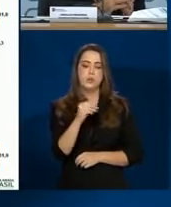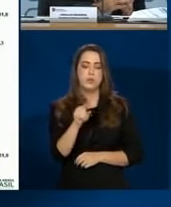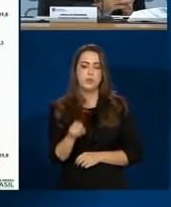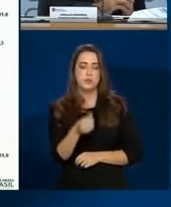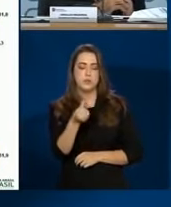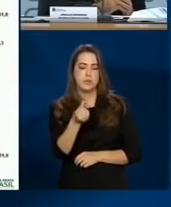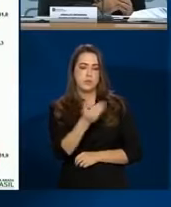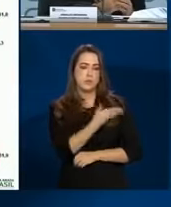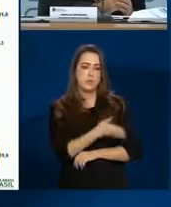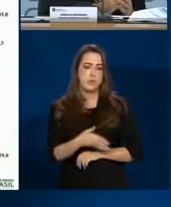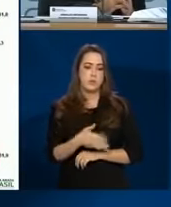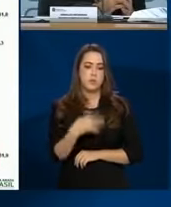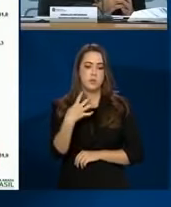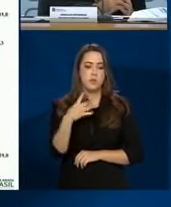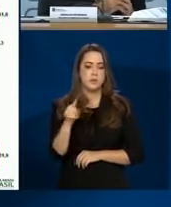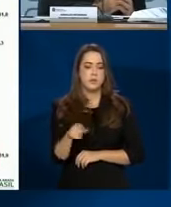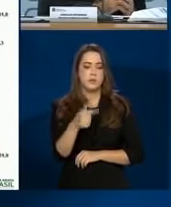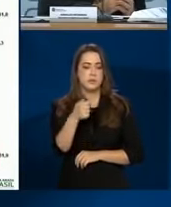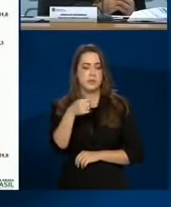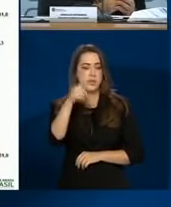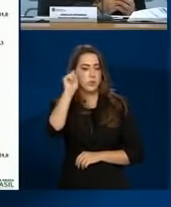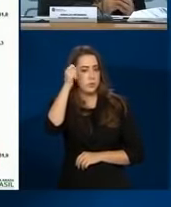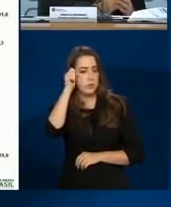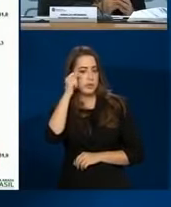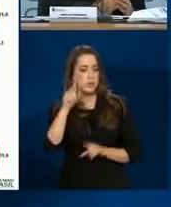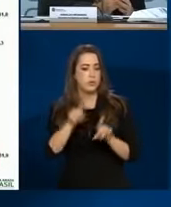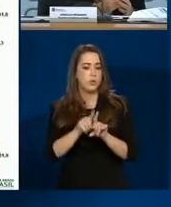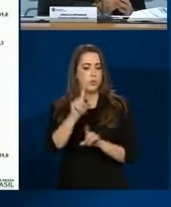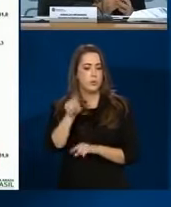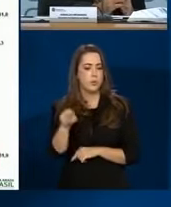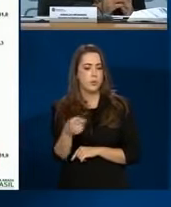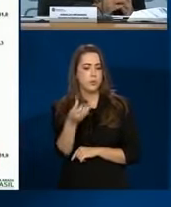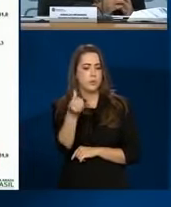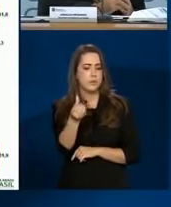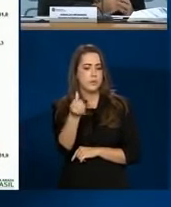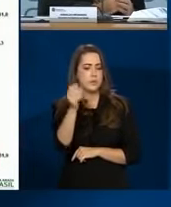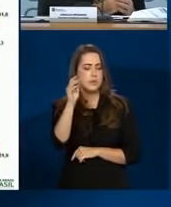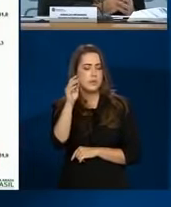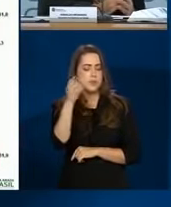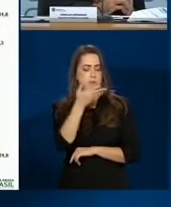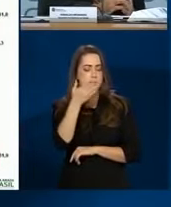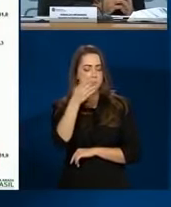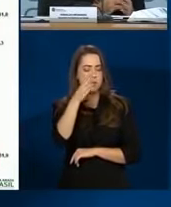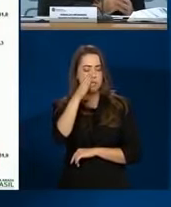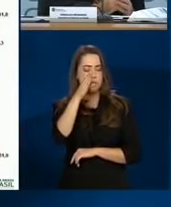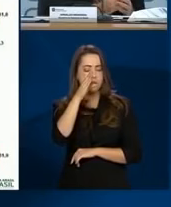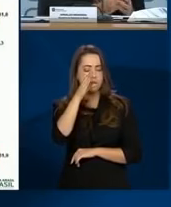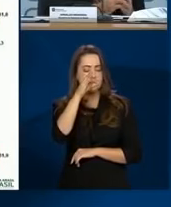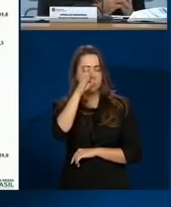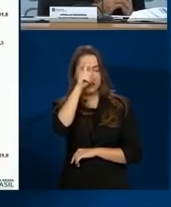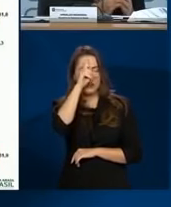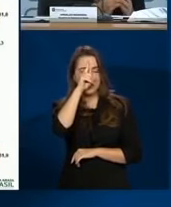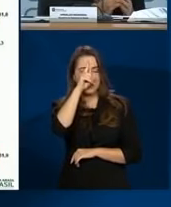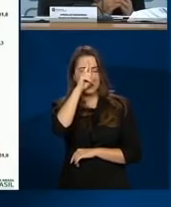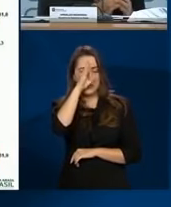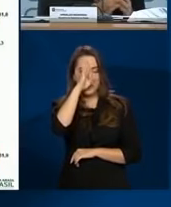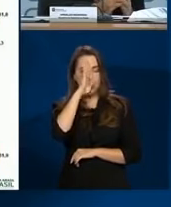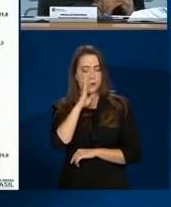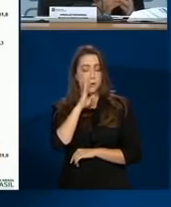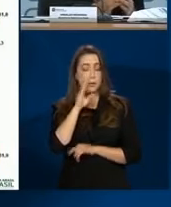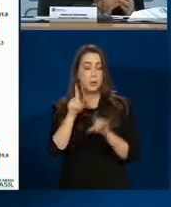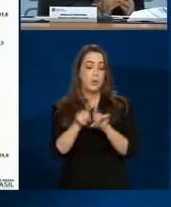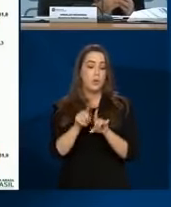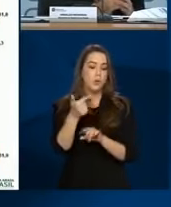4,7% pretos, 1% amarelo, 0,3% indígenas e 31,9% ignorados ou